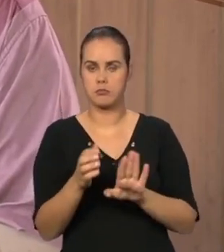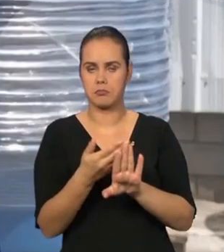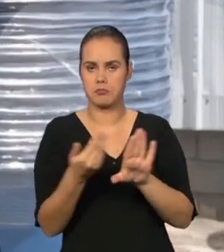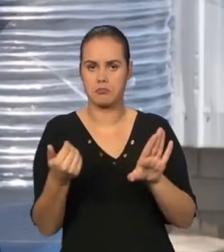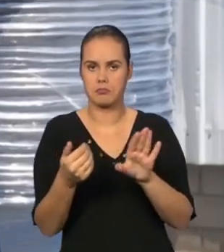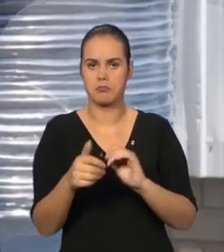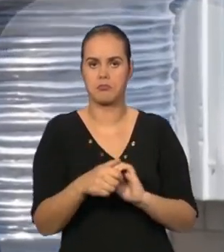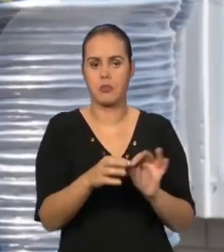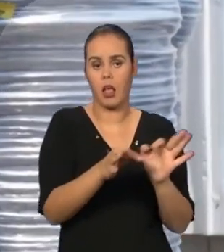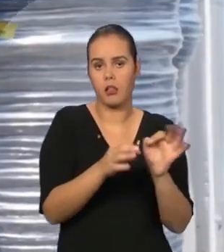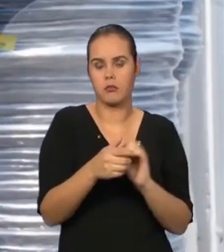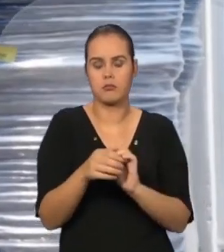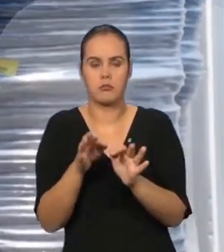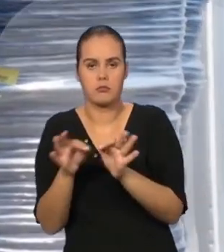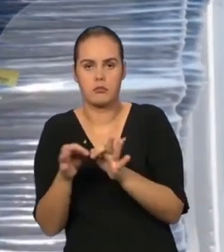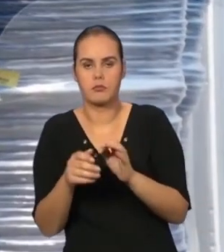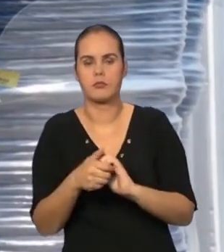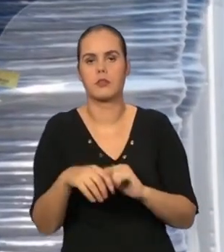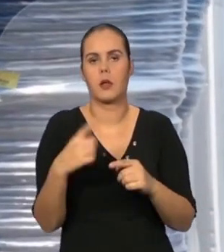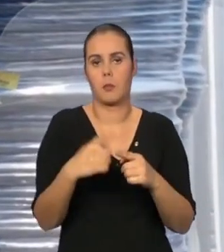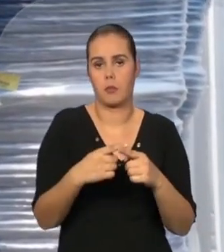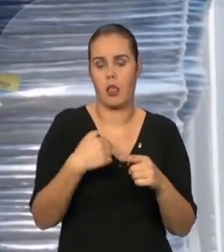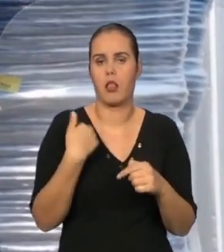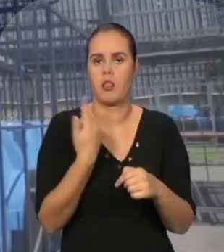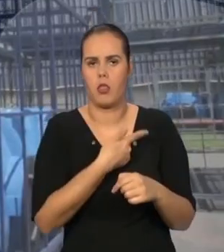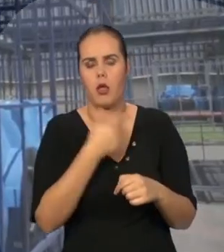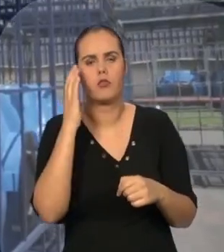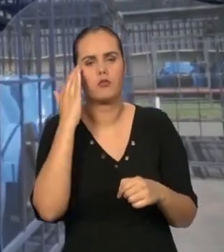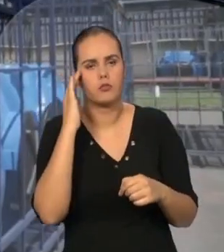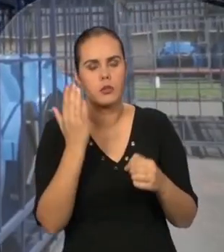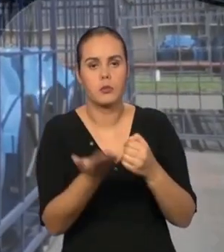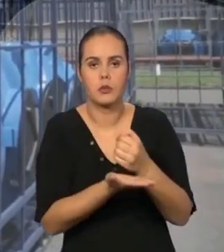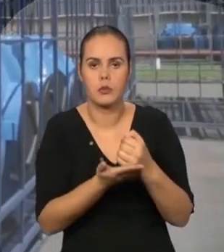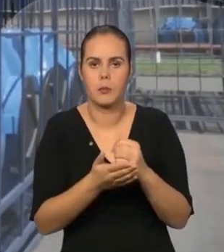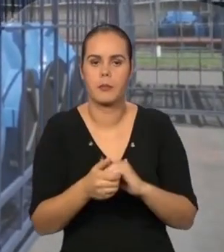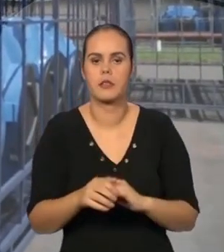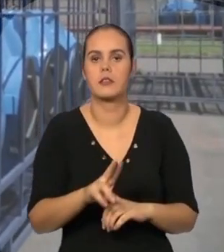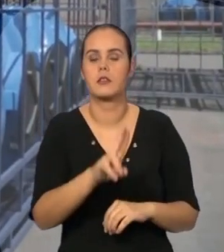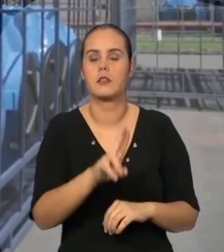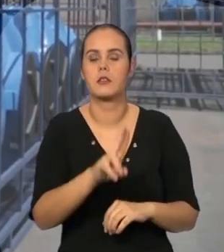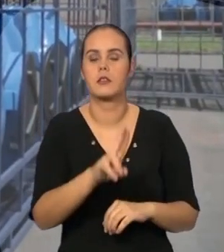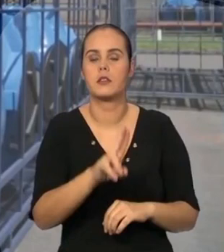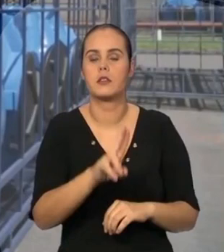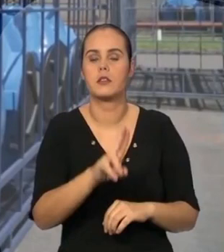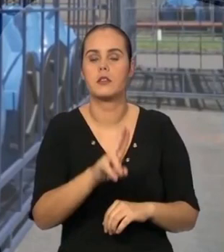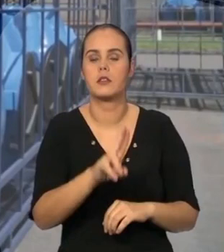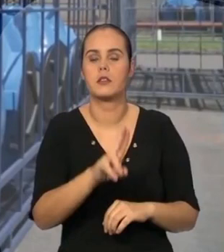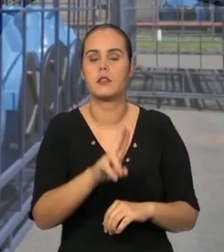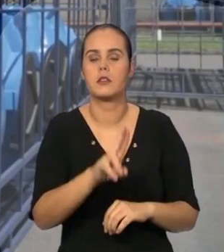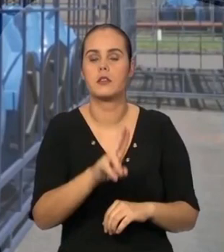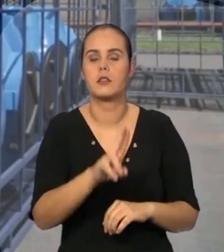dimensionamento. A gente parte do pressuposto em termos de utilização dele. Se eu